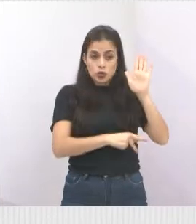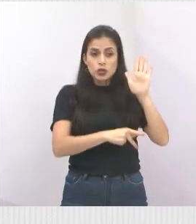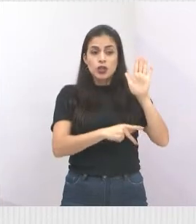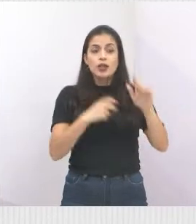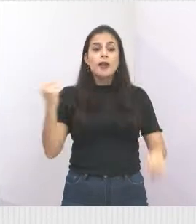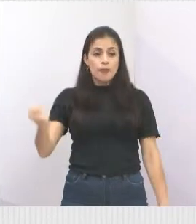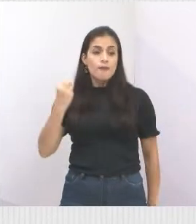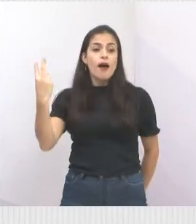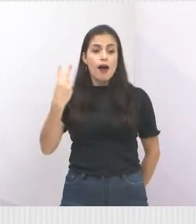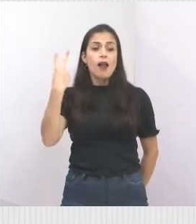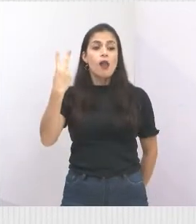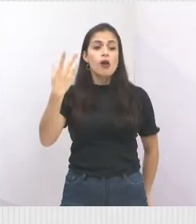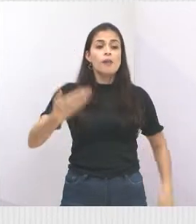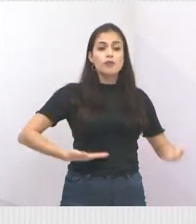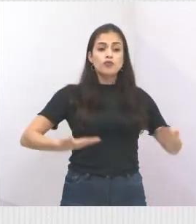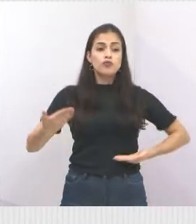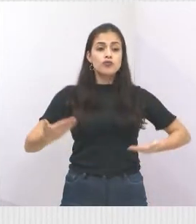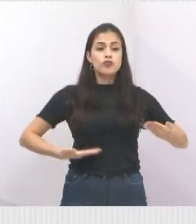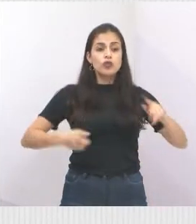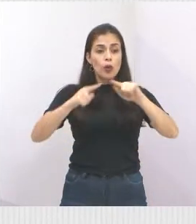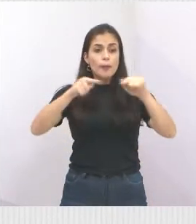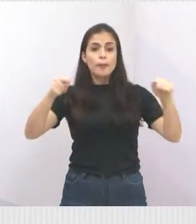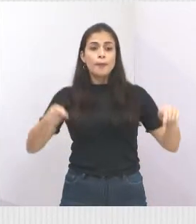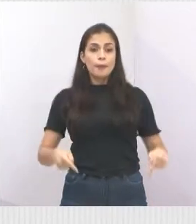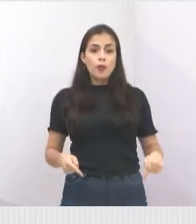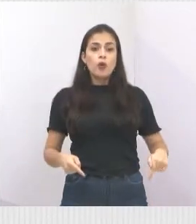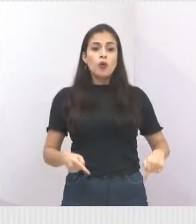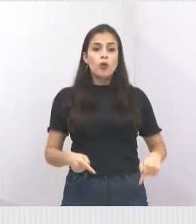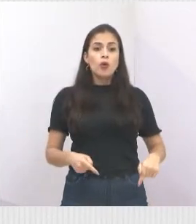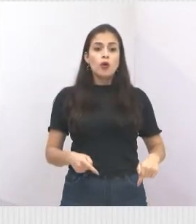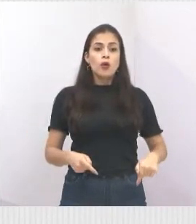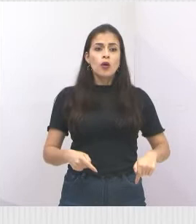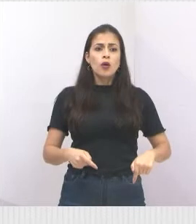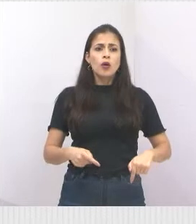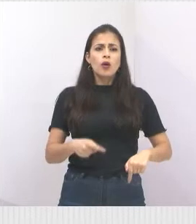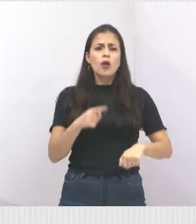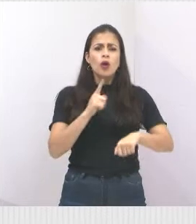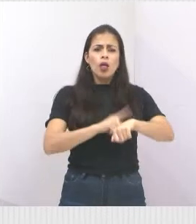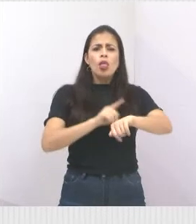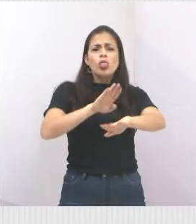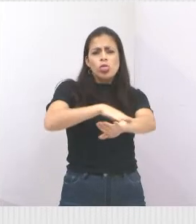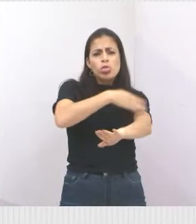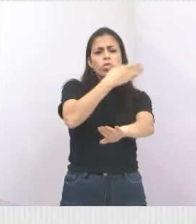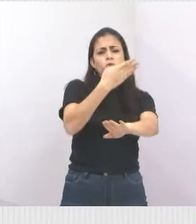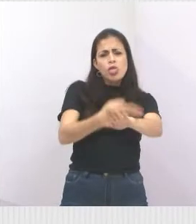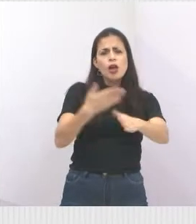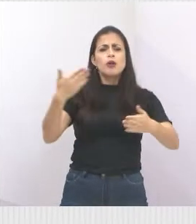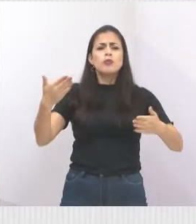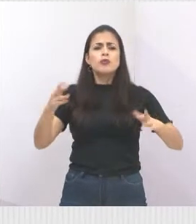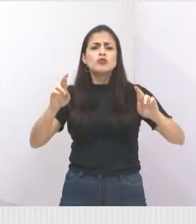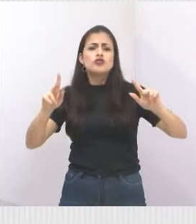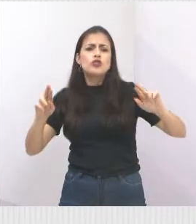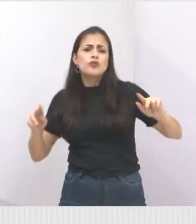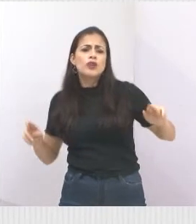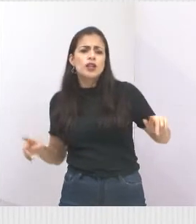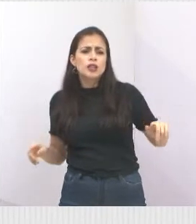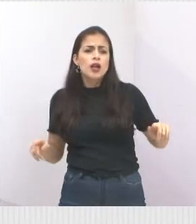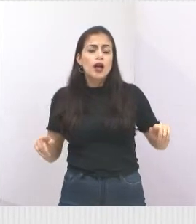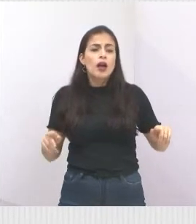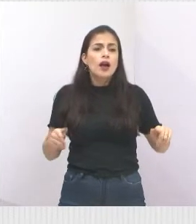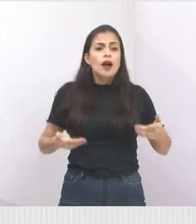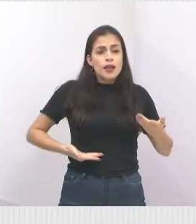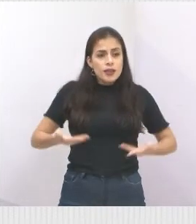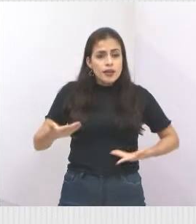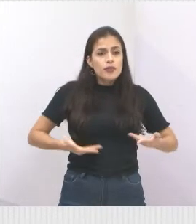Servidor Público fala sobre jornada diferenciada para servidores que têm filhos